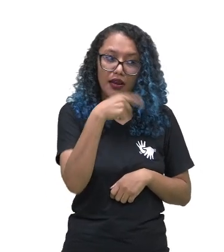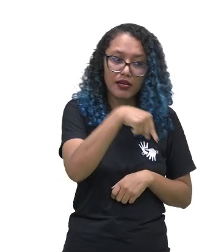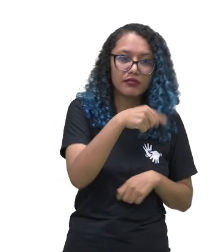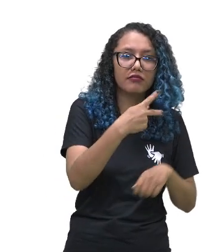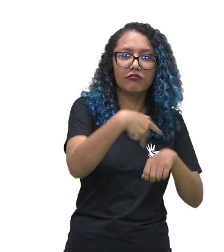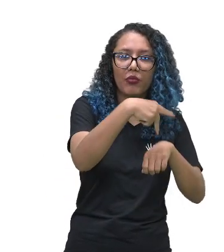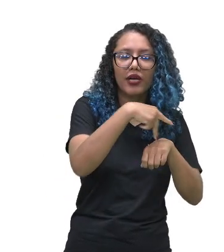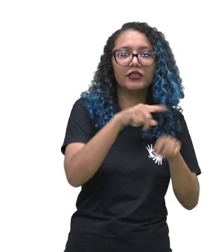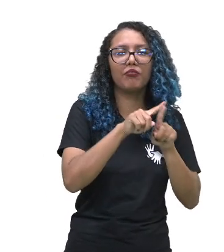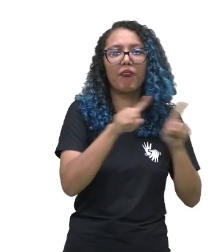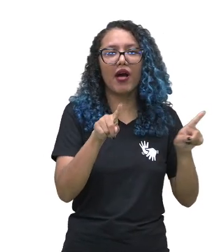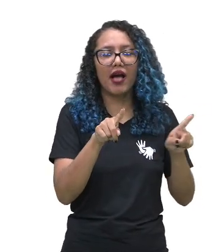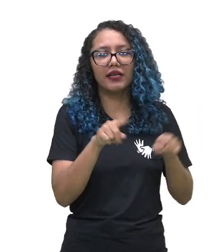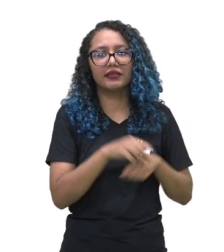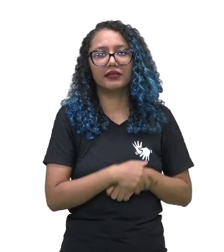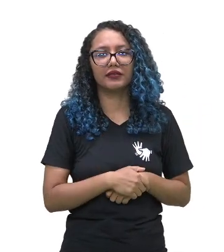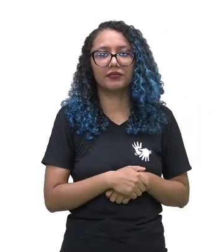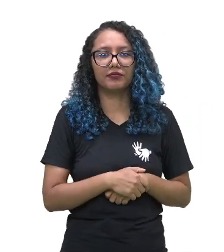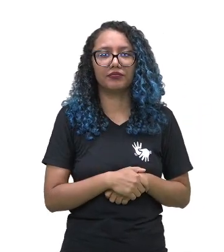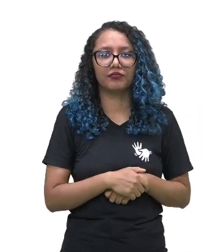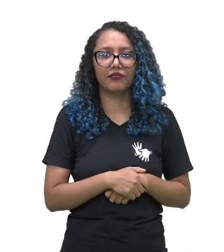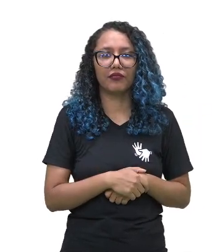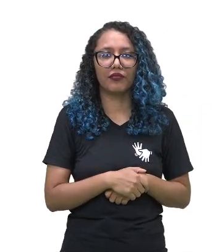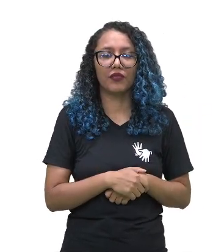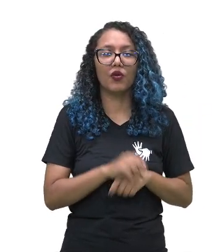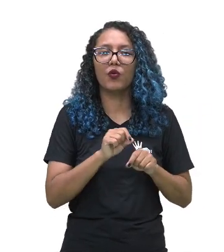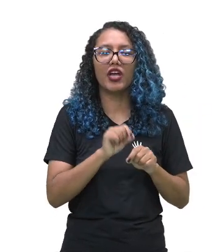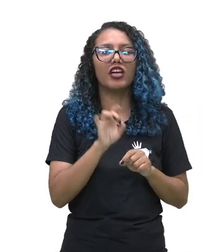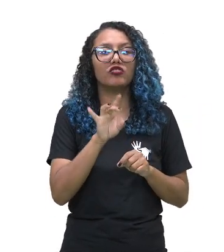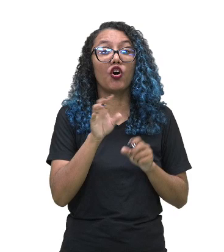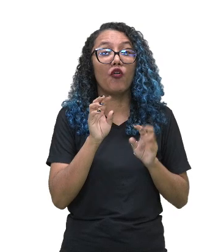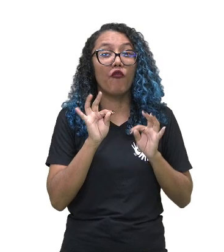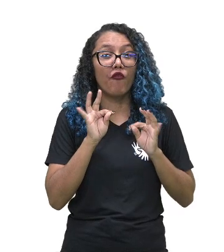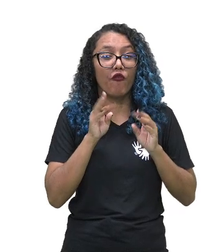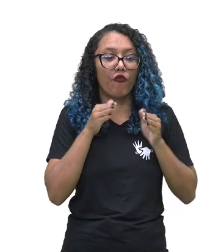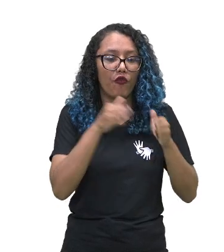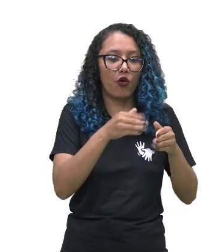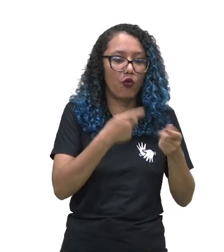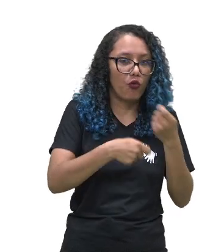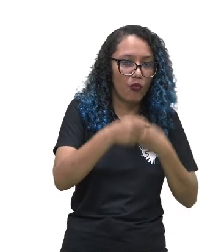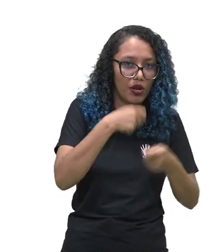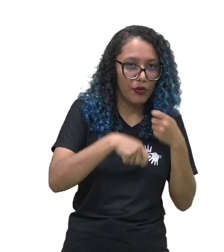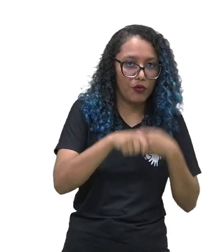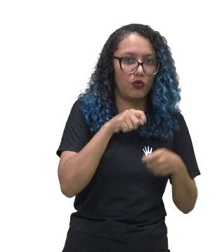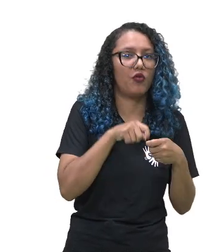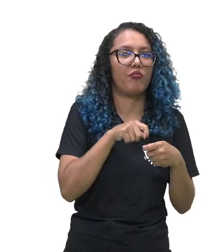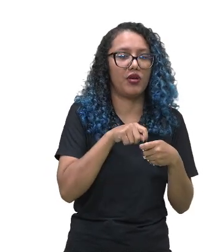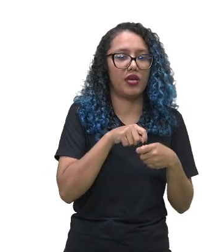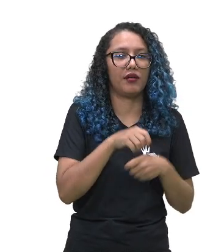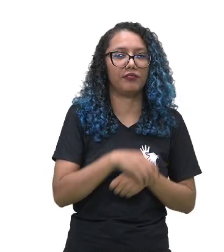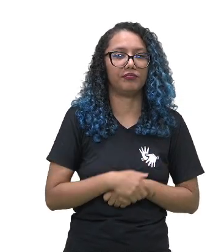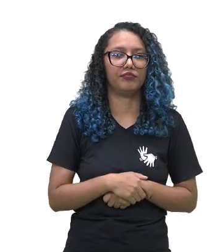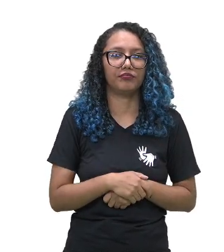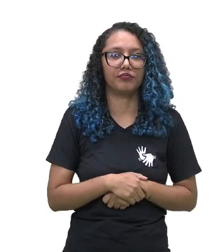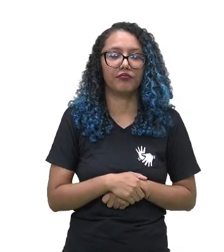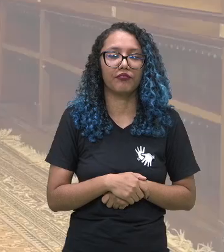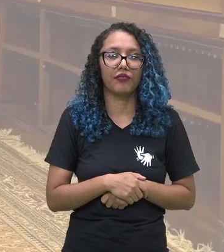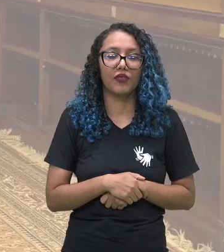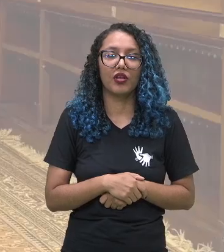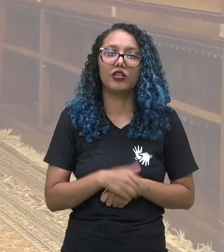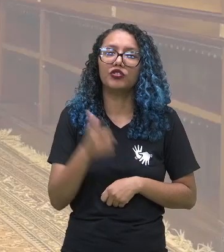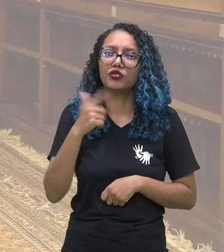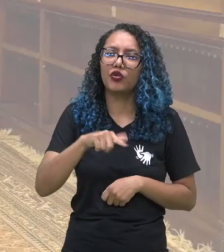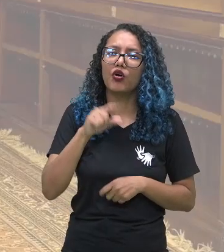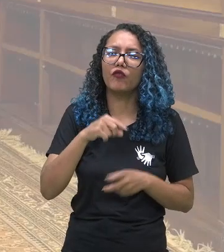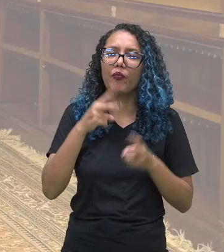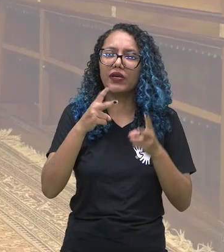de finanças a cuidar. Mais uma vez, a coroa portuguesa via o Brasil